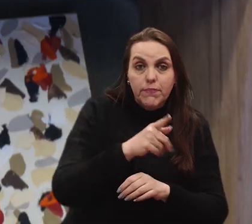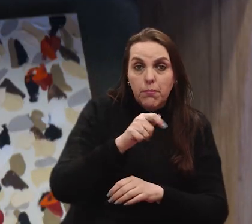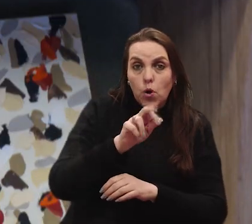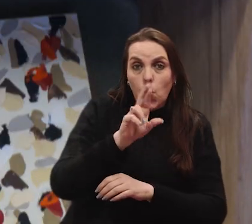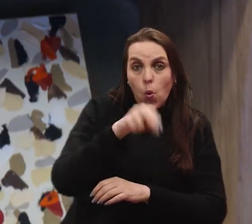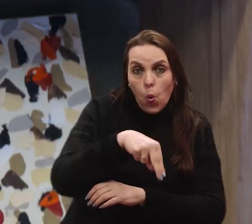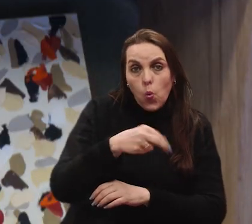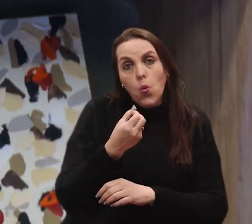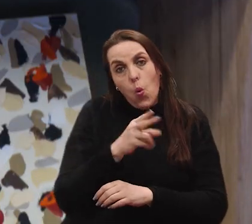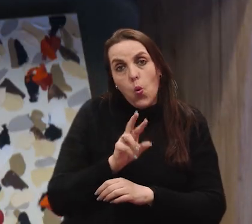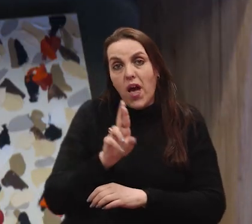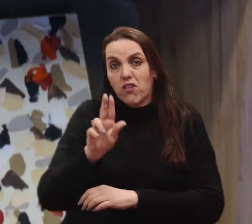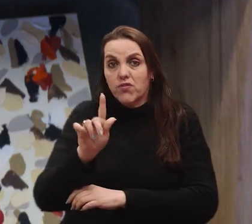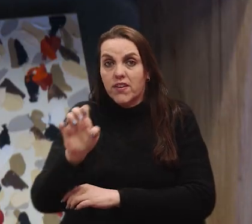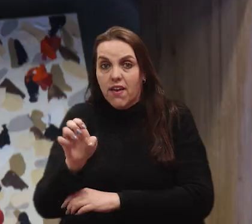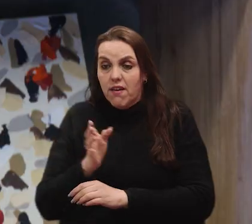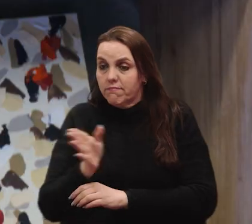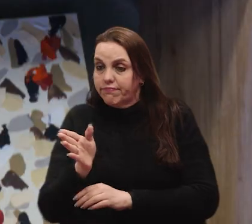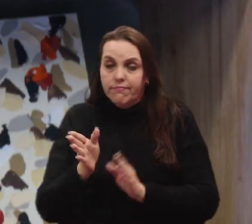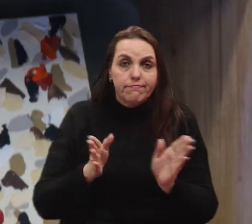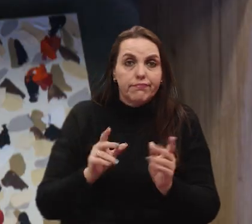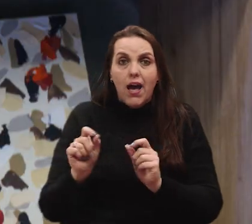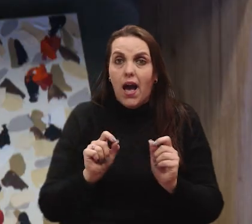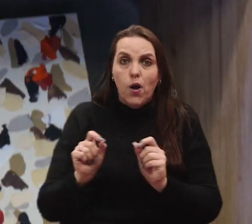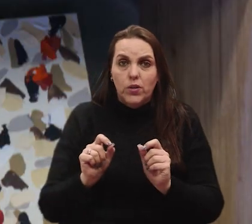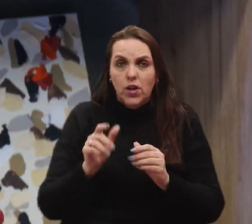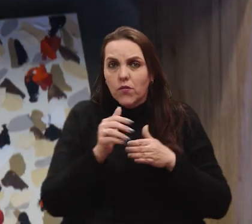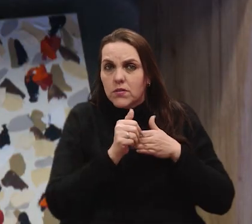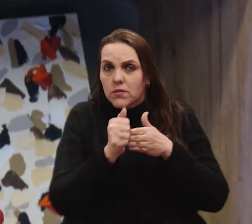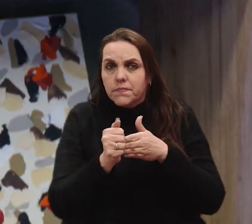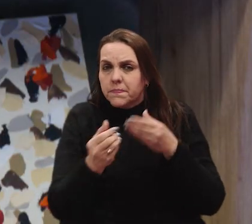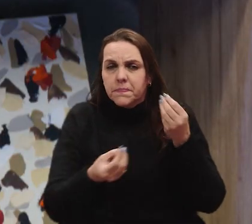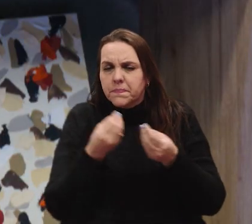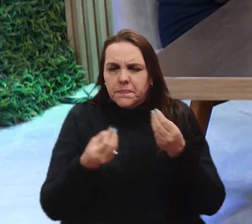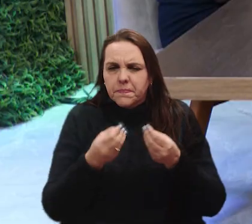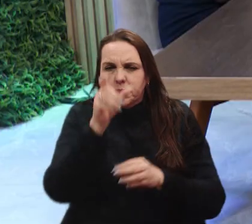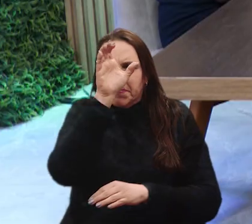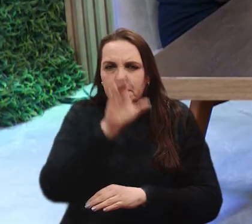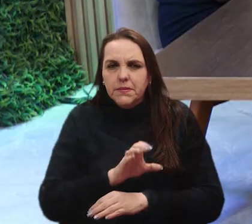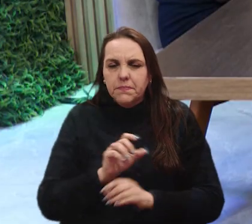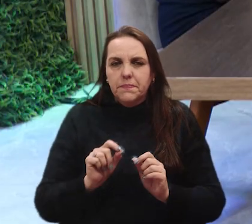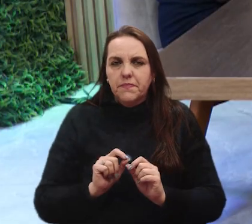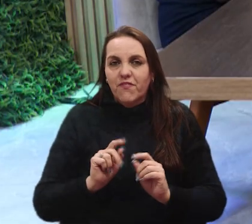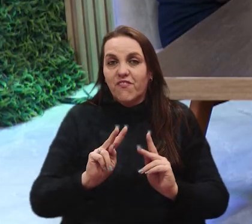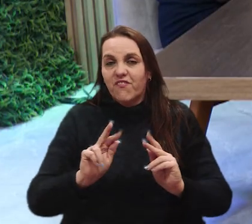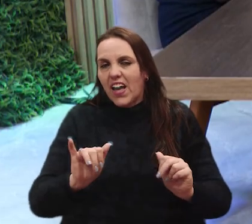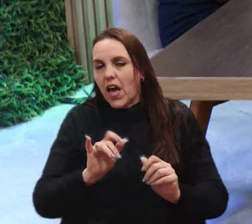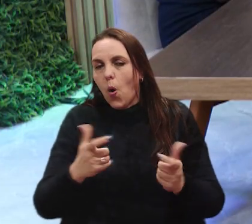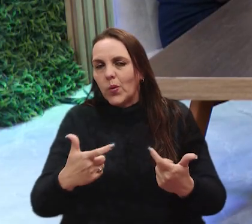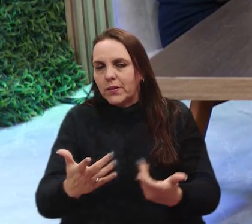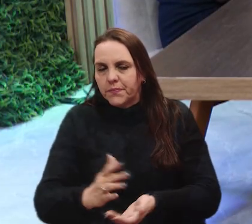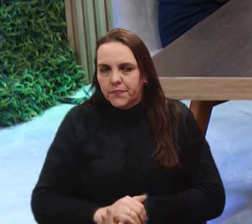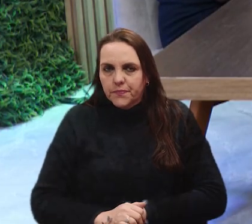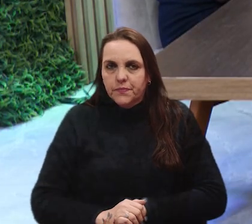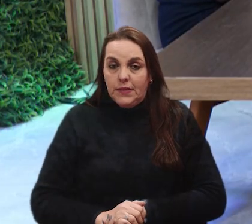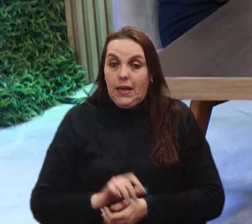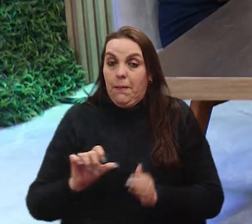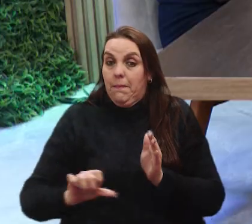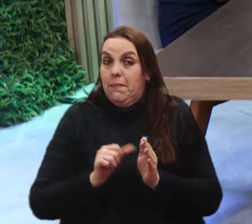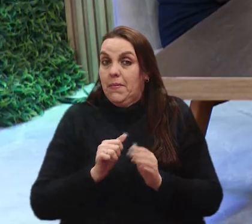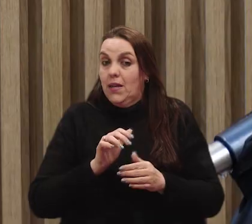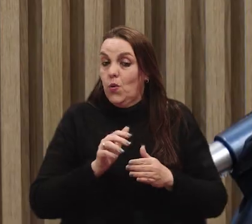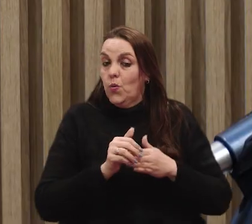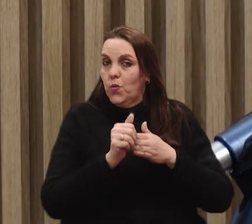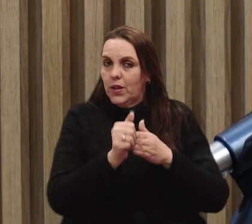até a RGE? Qual que é o passo que vocês orientam também a esse cidadão? Bom, a primeira orientação é que a pessoa abra